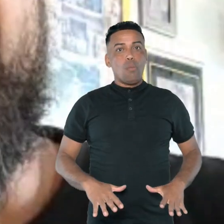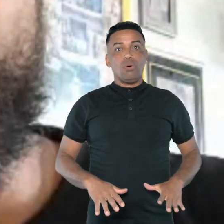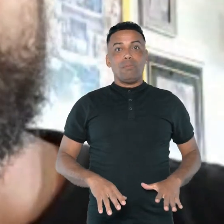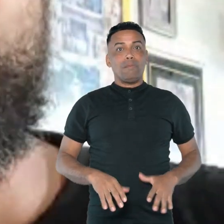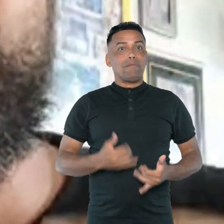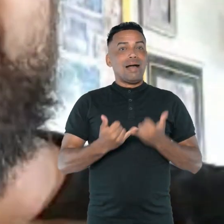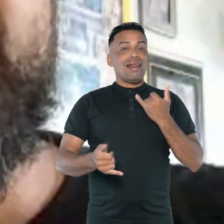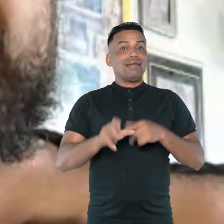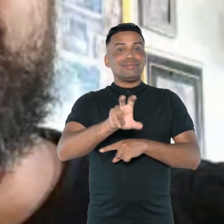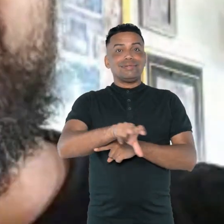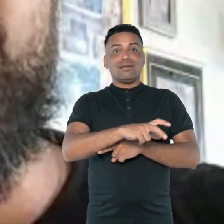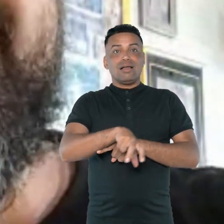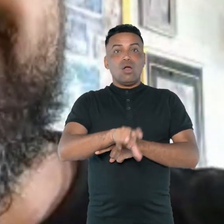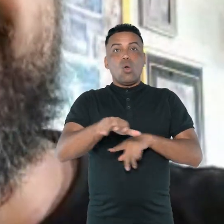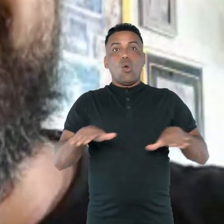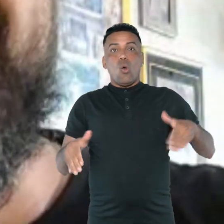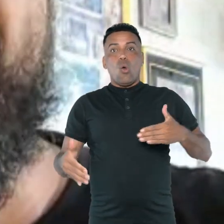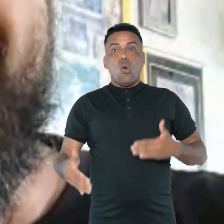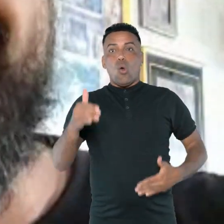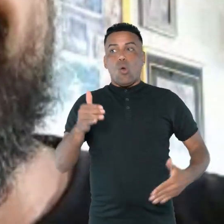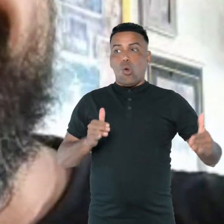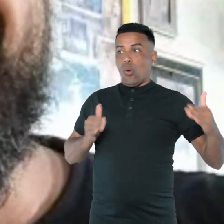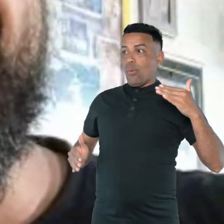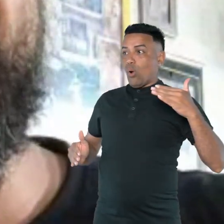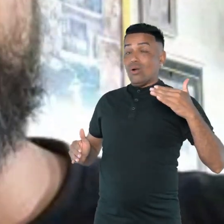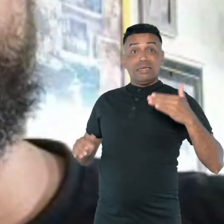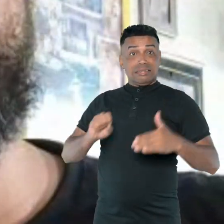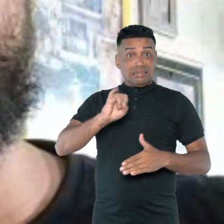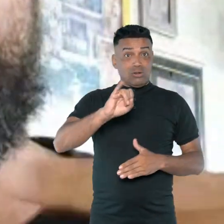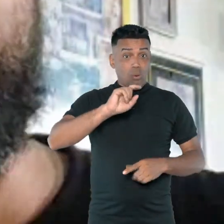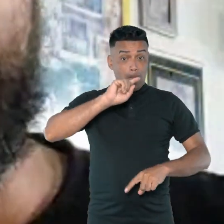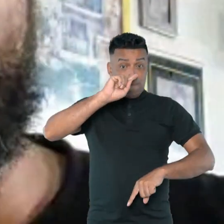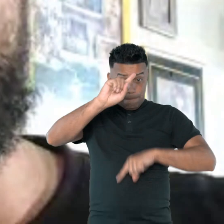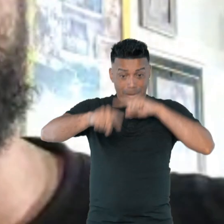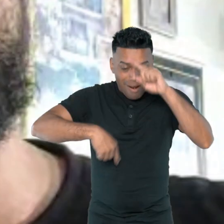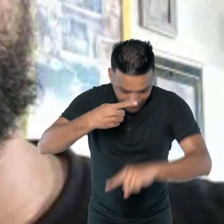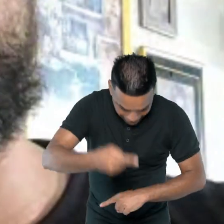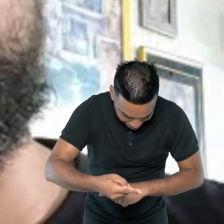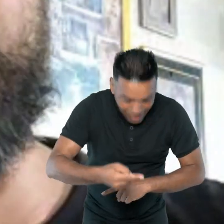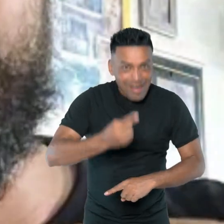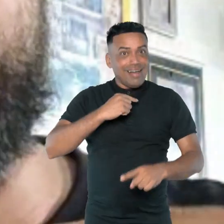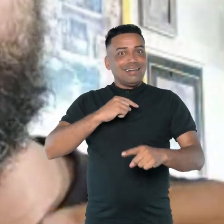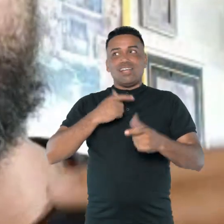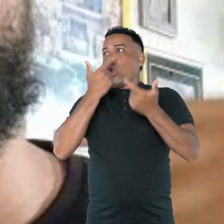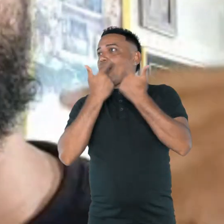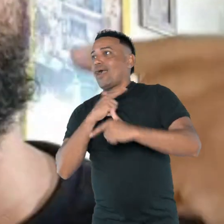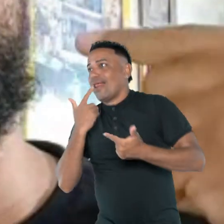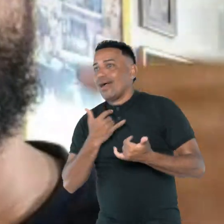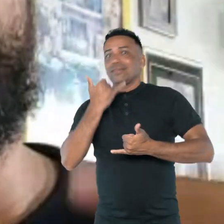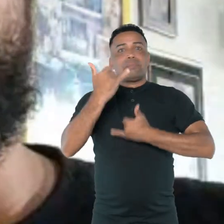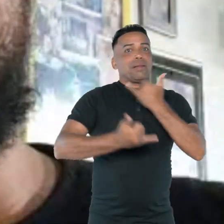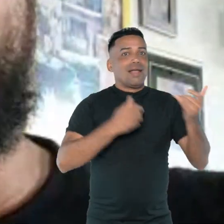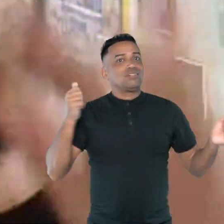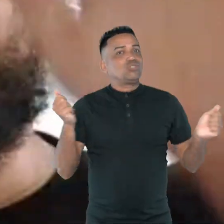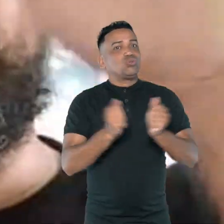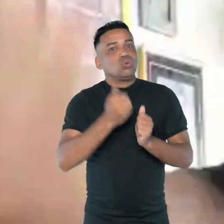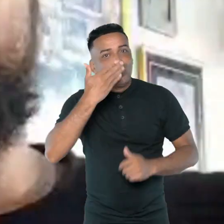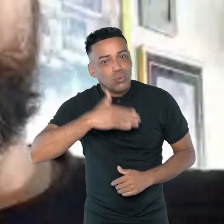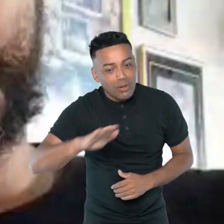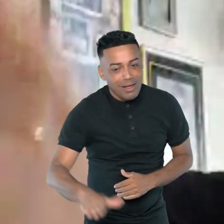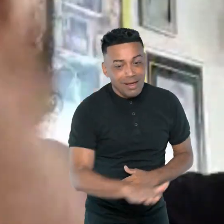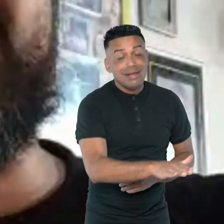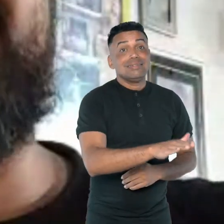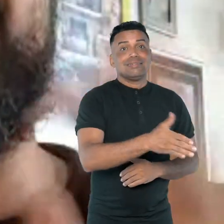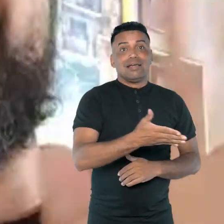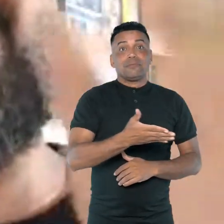reto. Então, se eu não der essas piruetas de vez em quando, sabe, se você não der uma gargalhada, se você não brincar com a criança, para com a